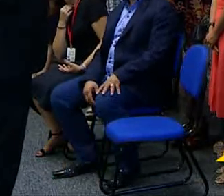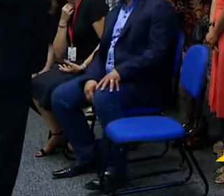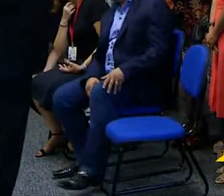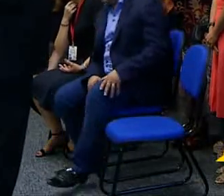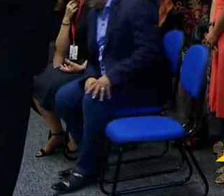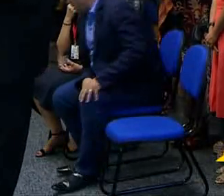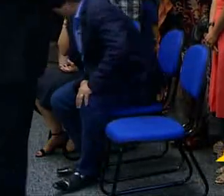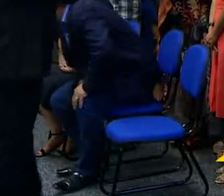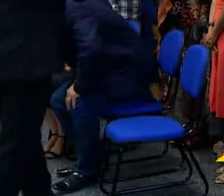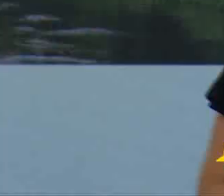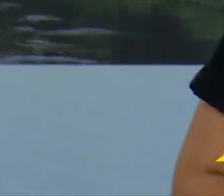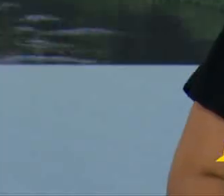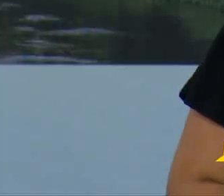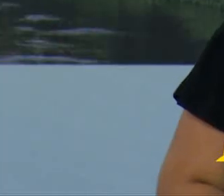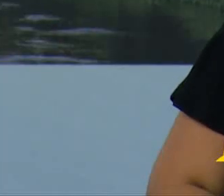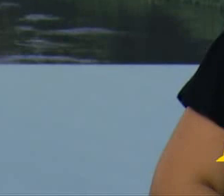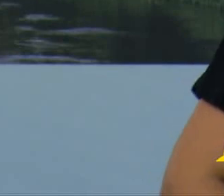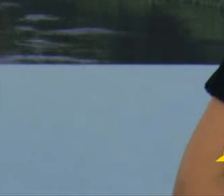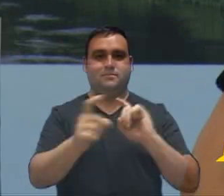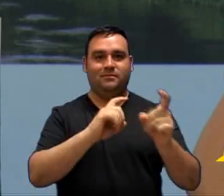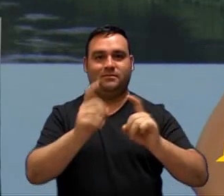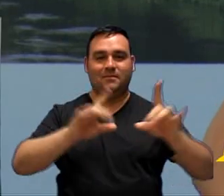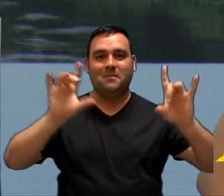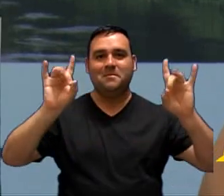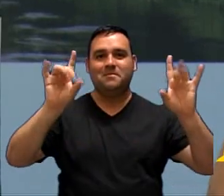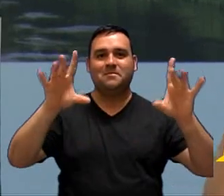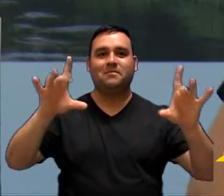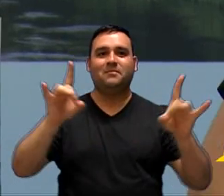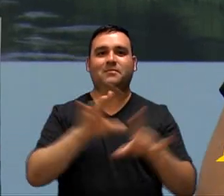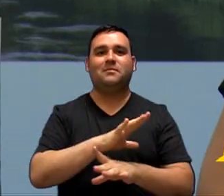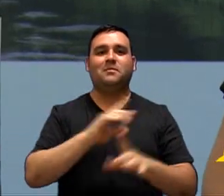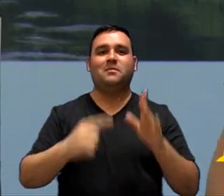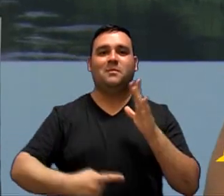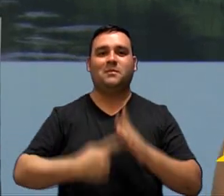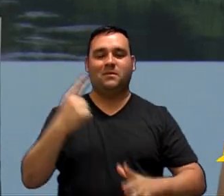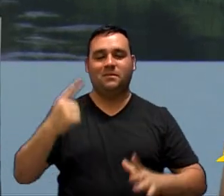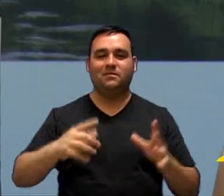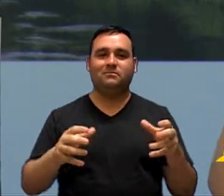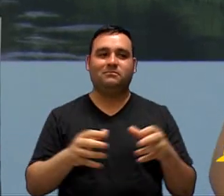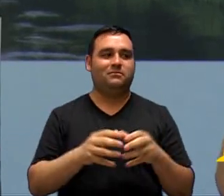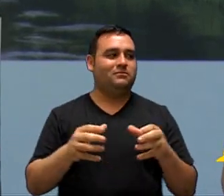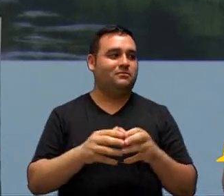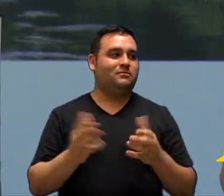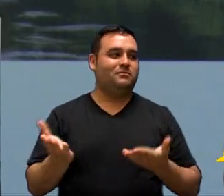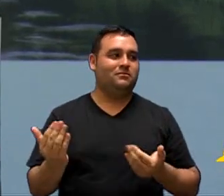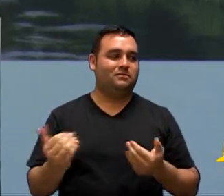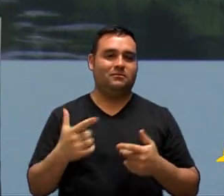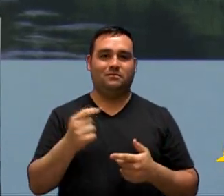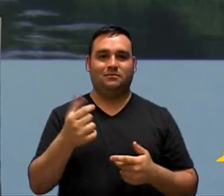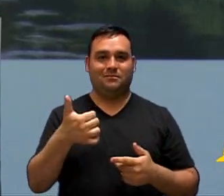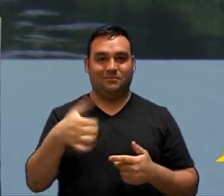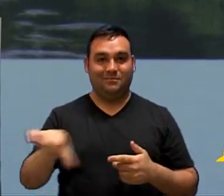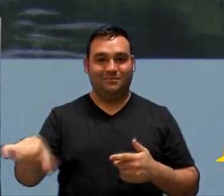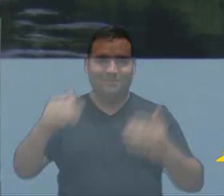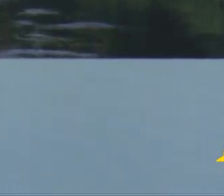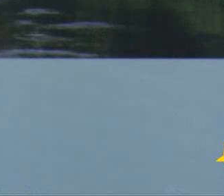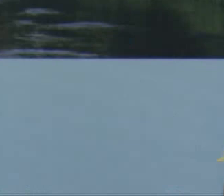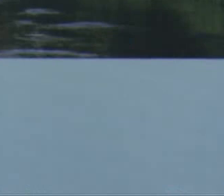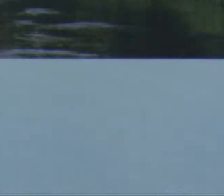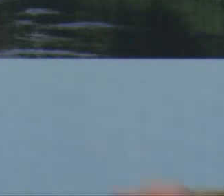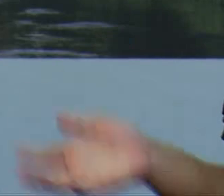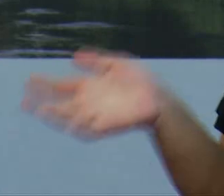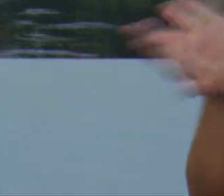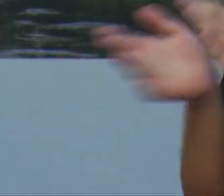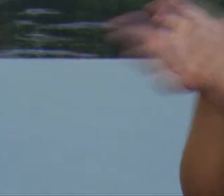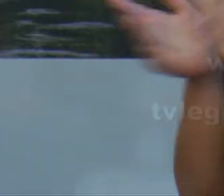Declaro, então, encerrada a presente solenidade de encerramento da primeira edição do Parlamento Jovem 2019. Obrigada.